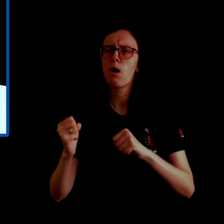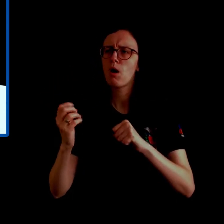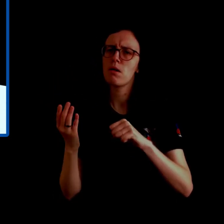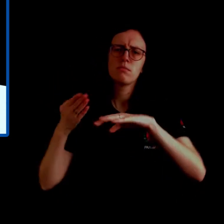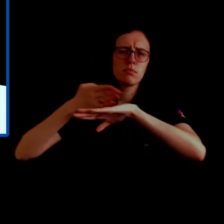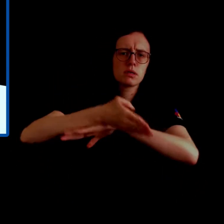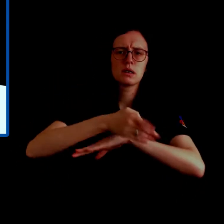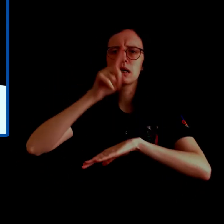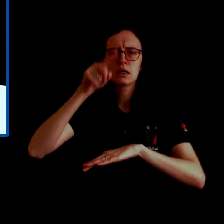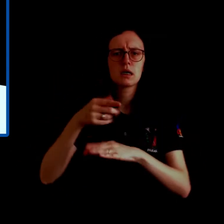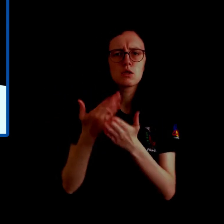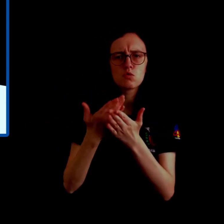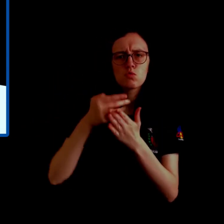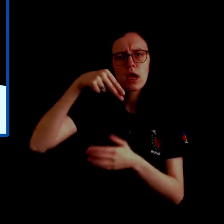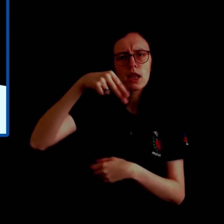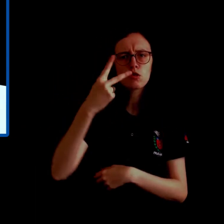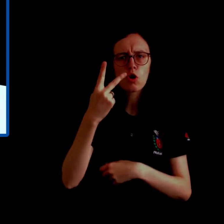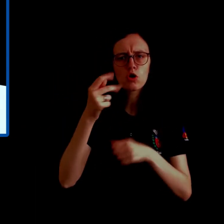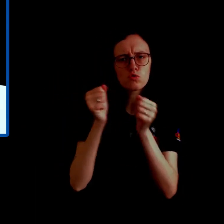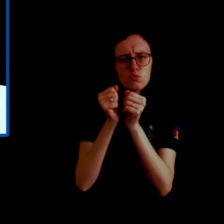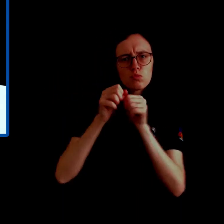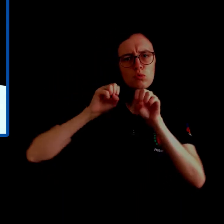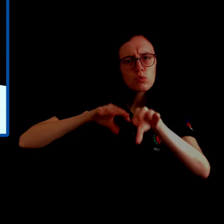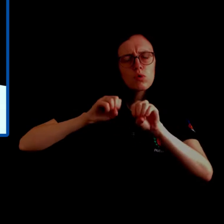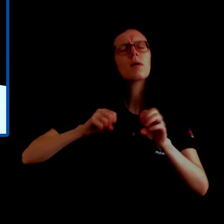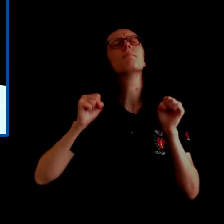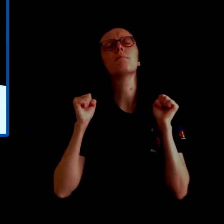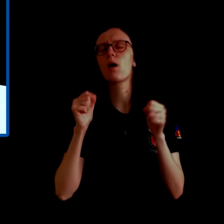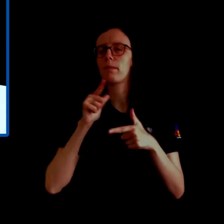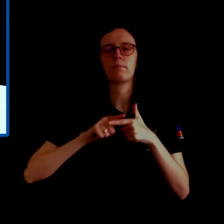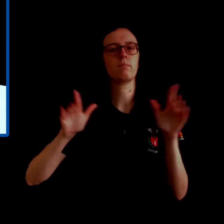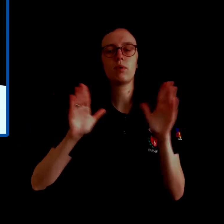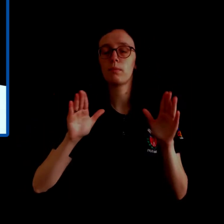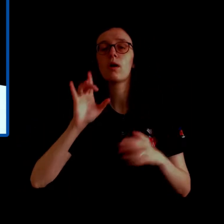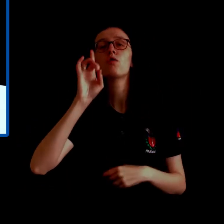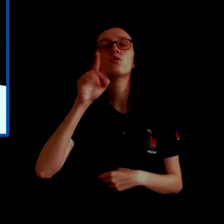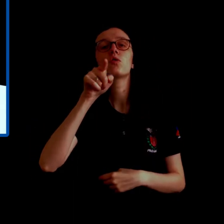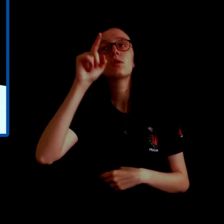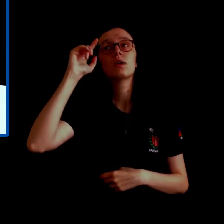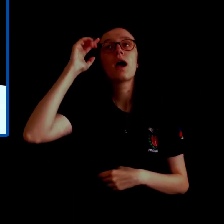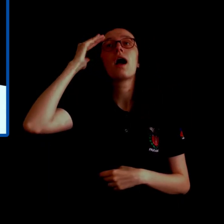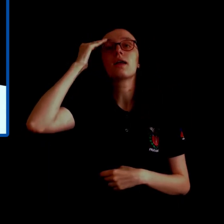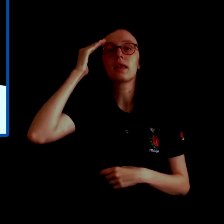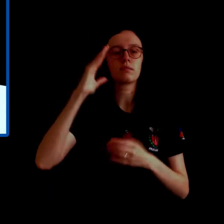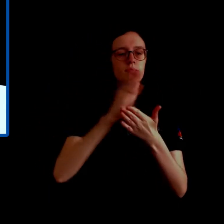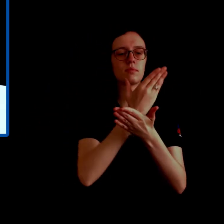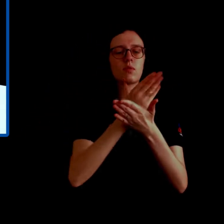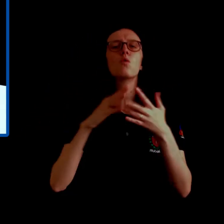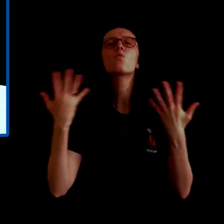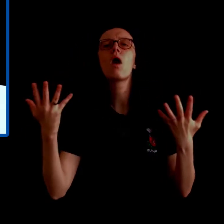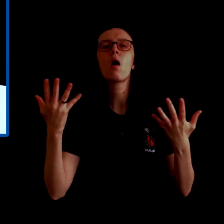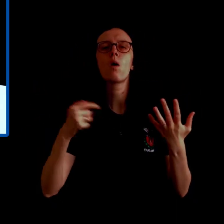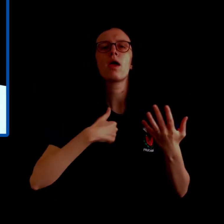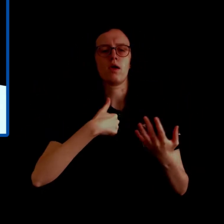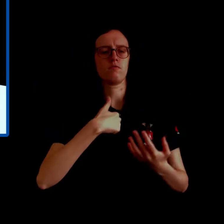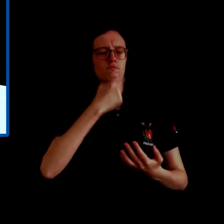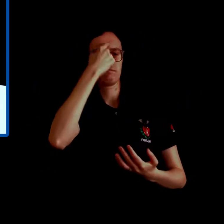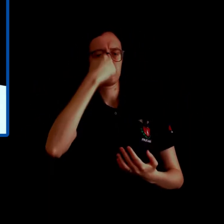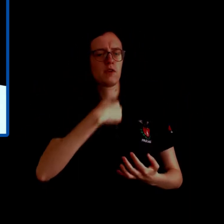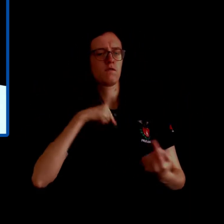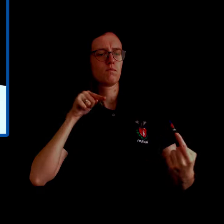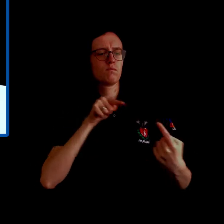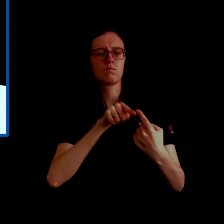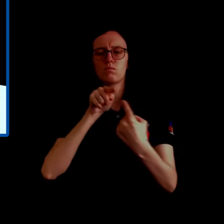da formação N2? Pode também, não tem nenhum problema. Mas é só para que você tenha uma identificação com aquilo que nós estamos